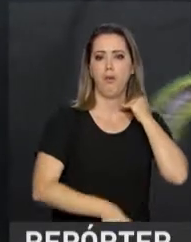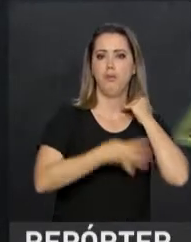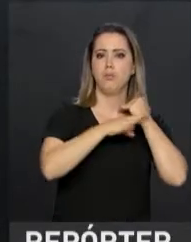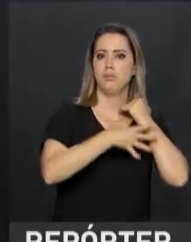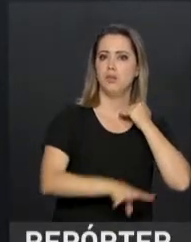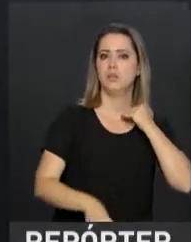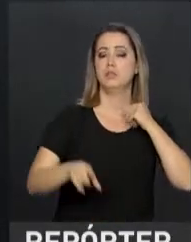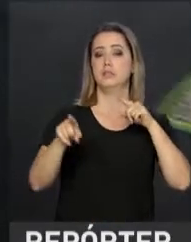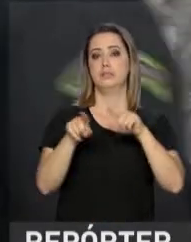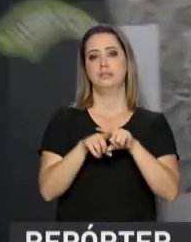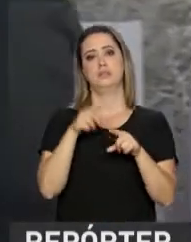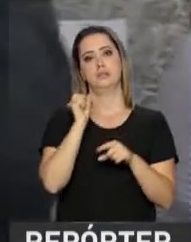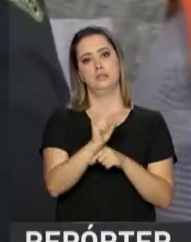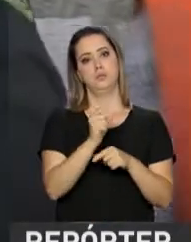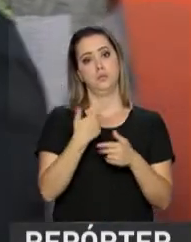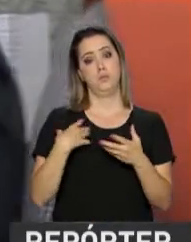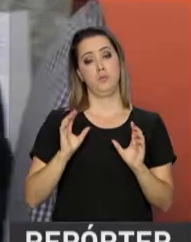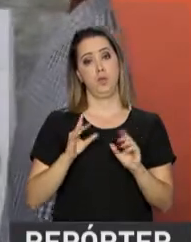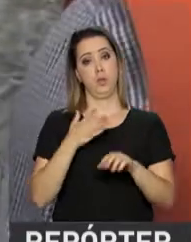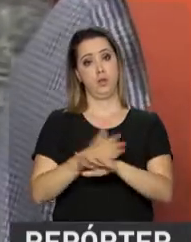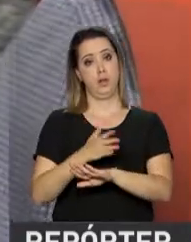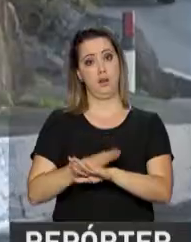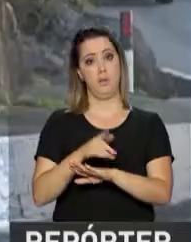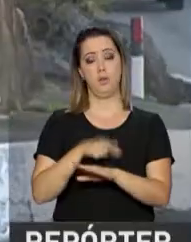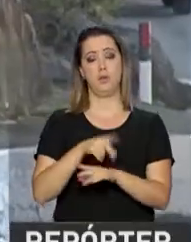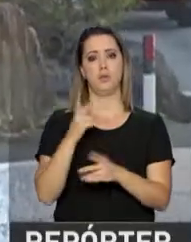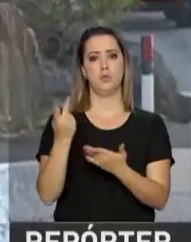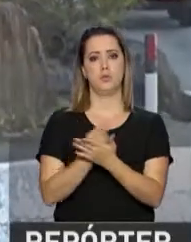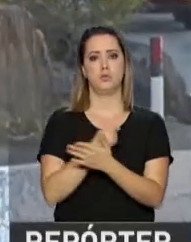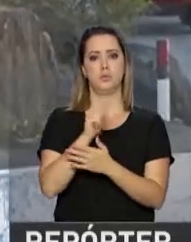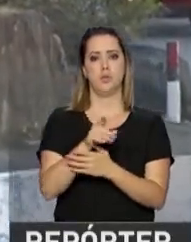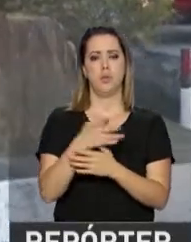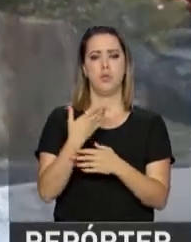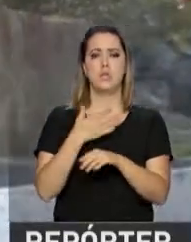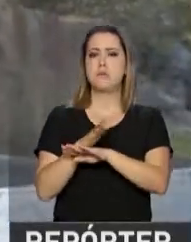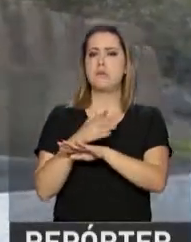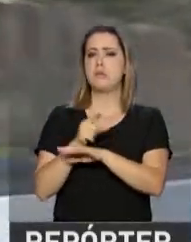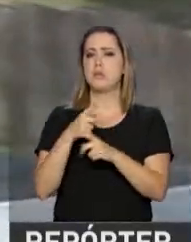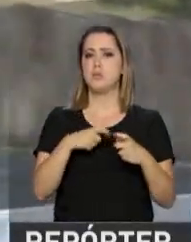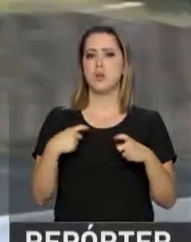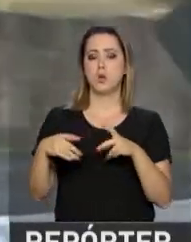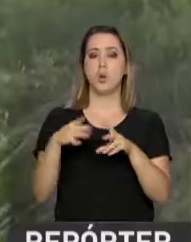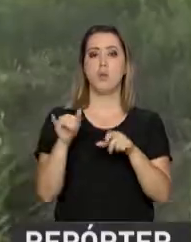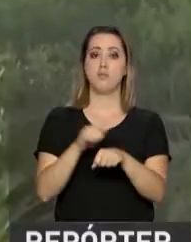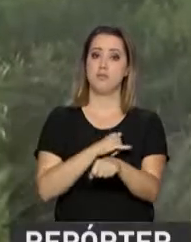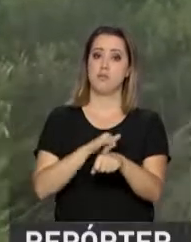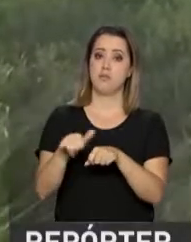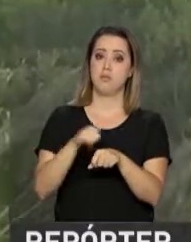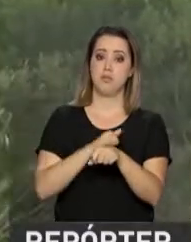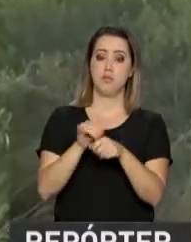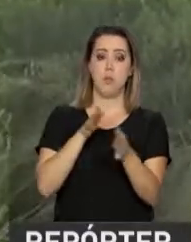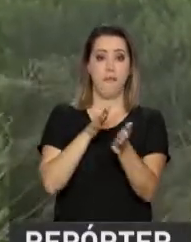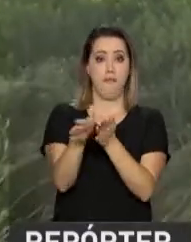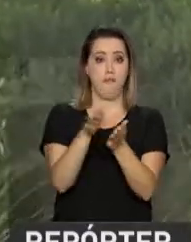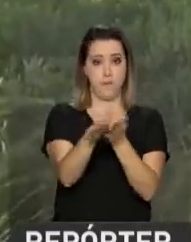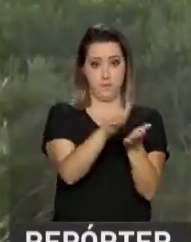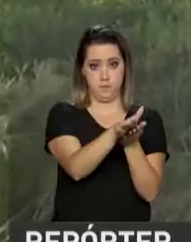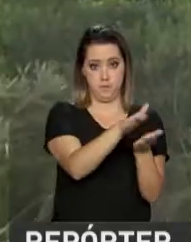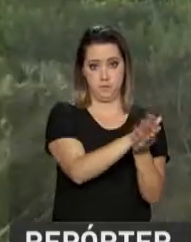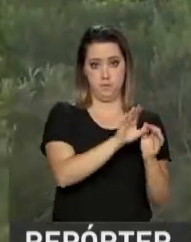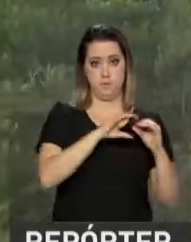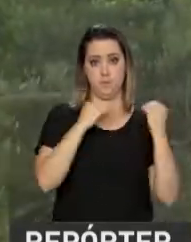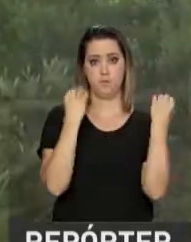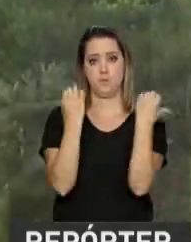de terra durante o exercício foram realizadas simulações e regiões estratégicas e evacuação de comunidades